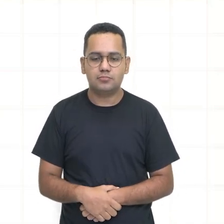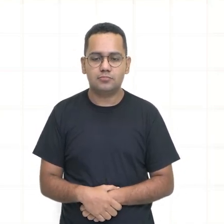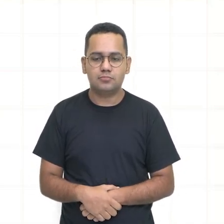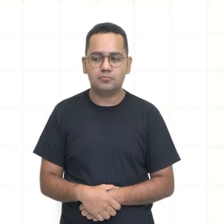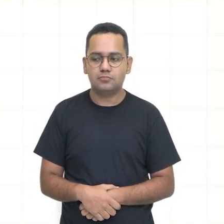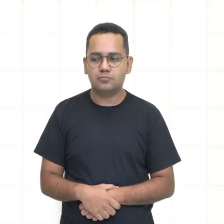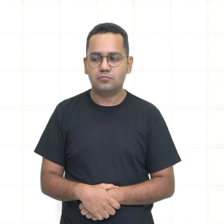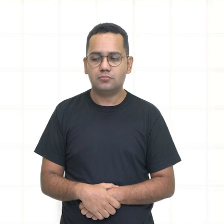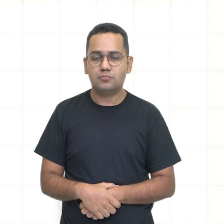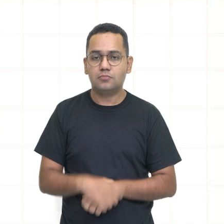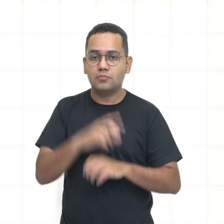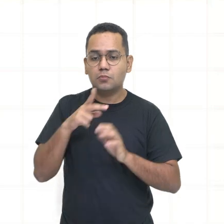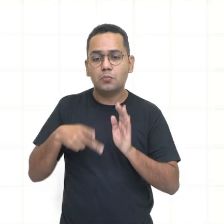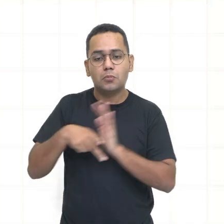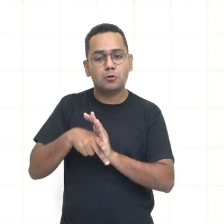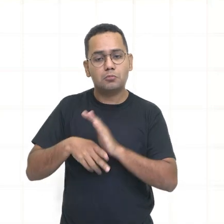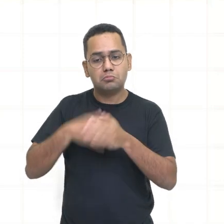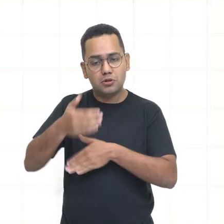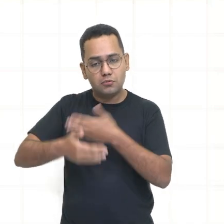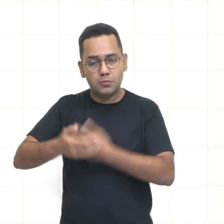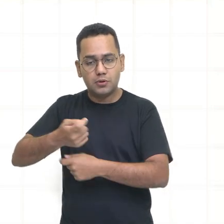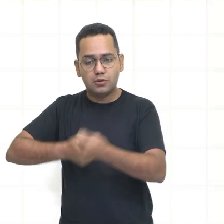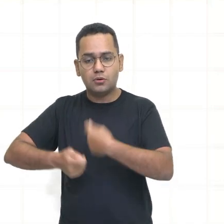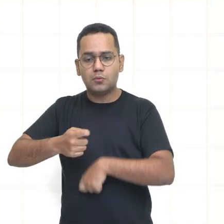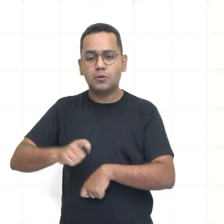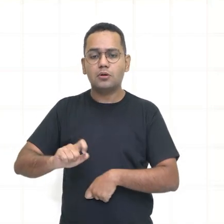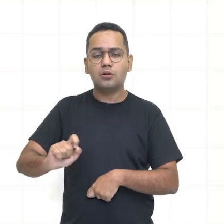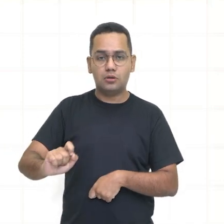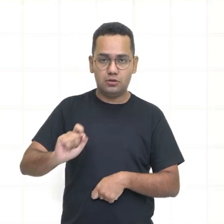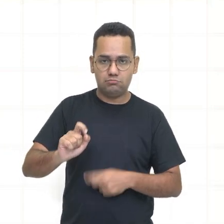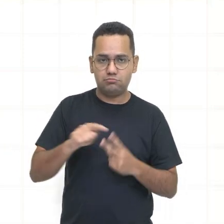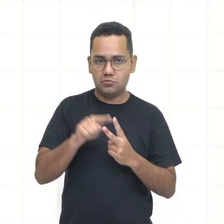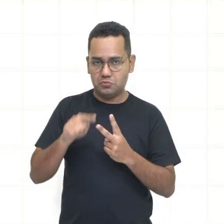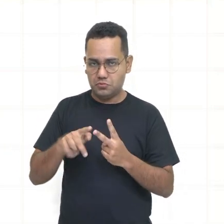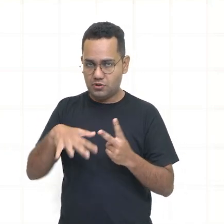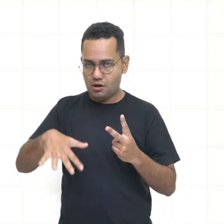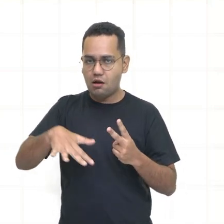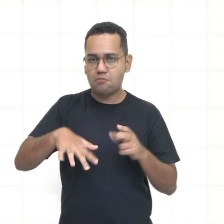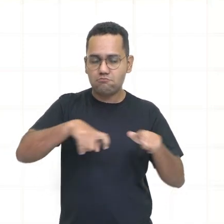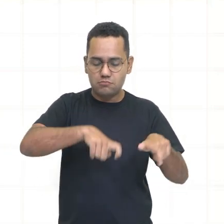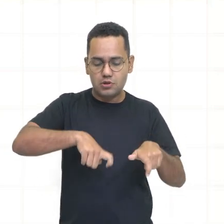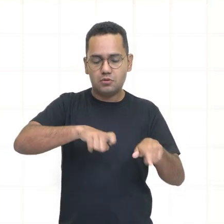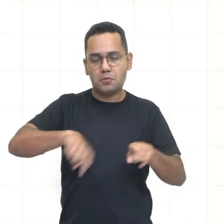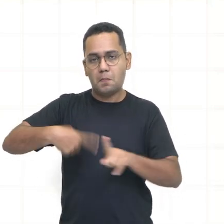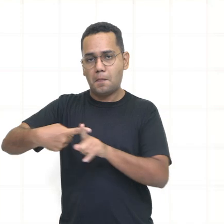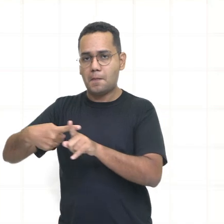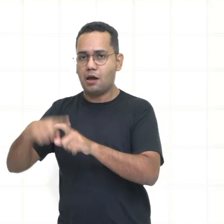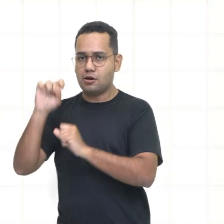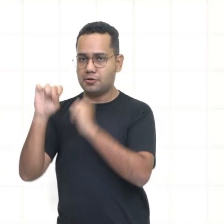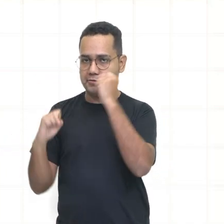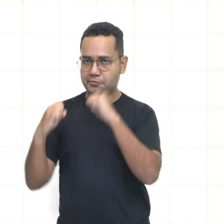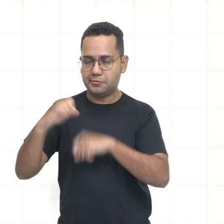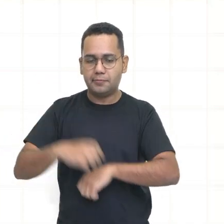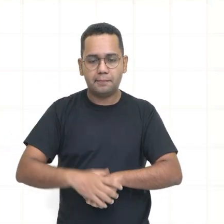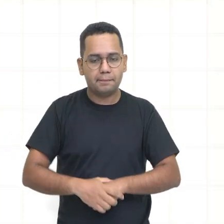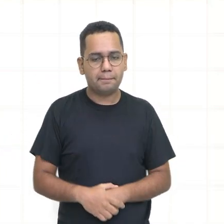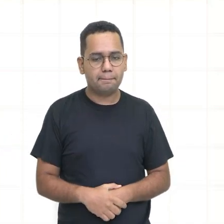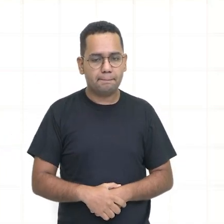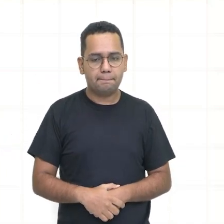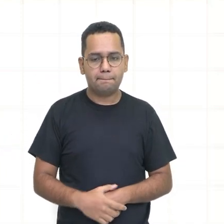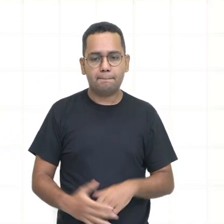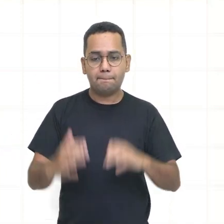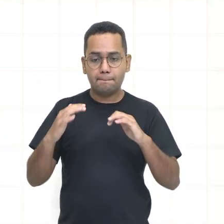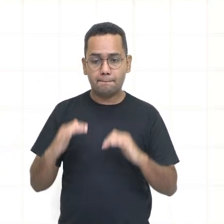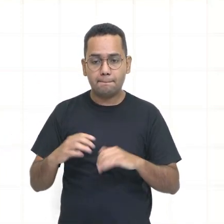de desenvolvimento econômico tanto na agricultura quanto na indústria. Haverá também a aplicação